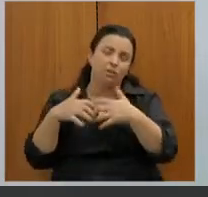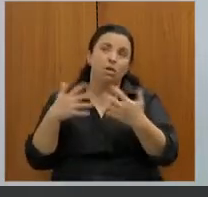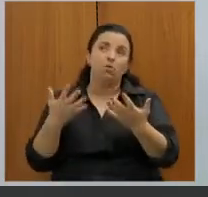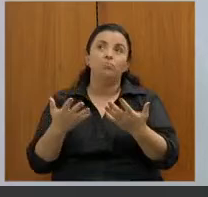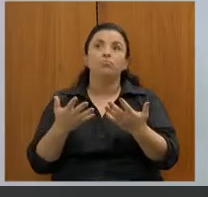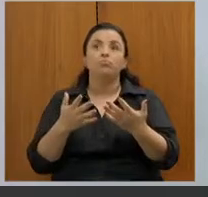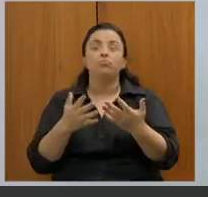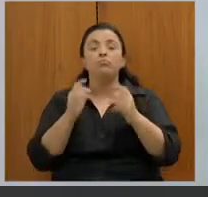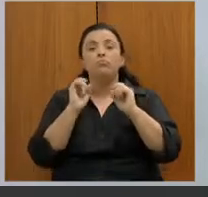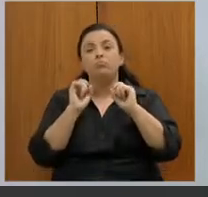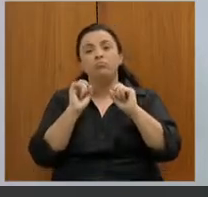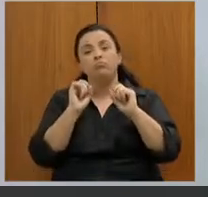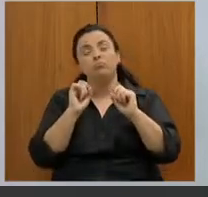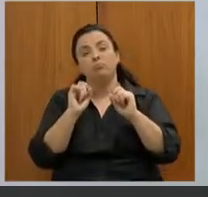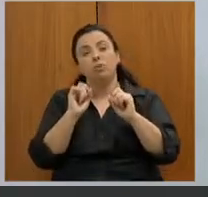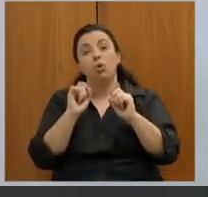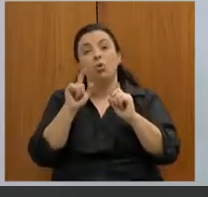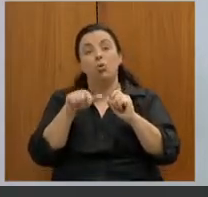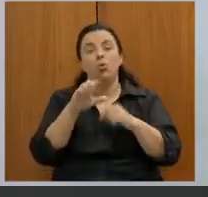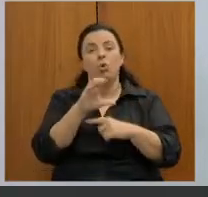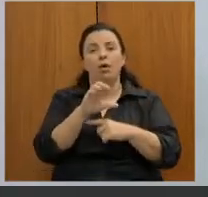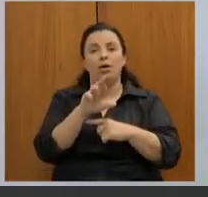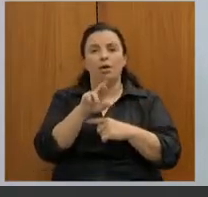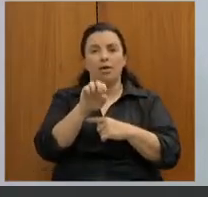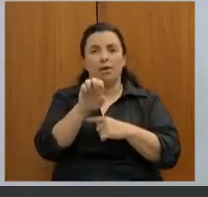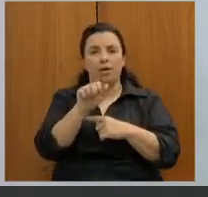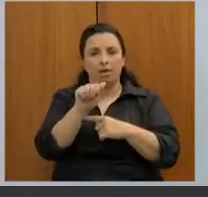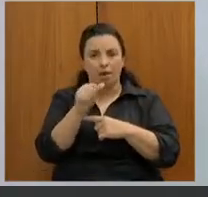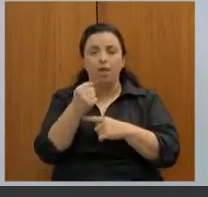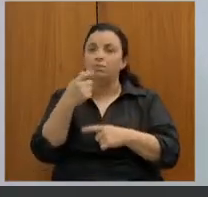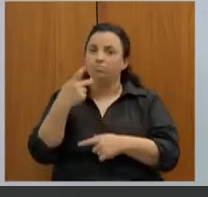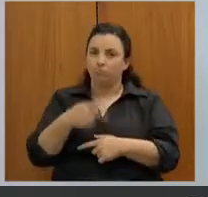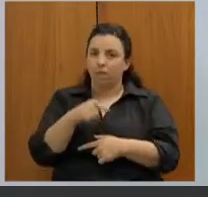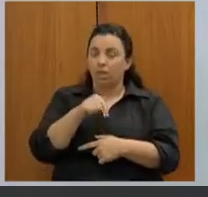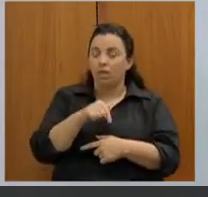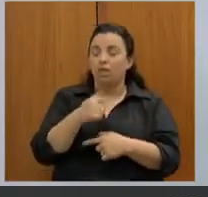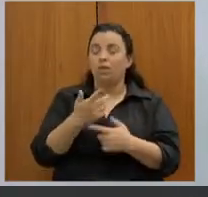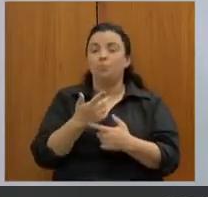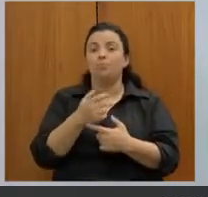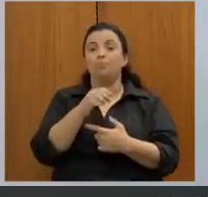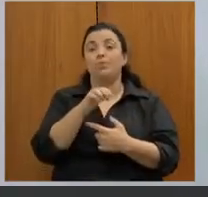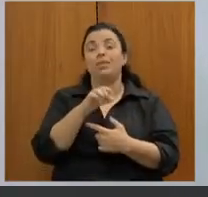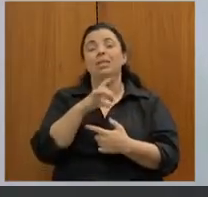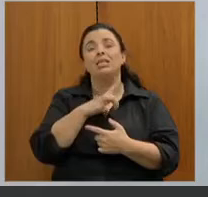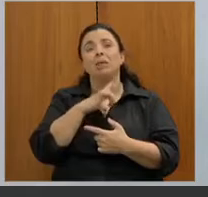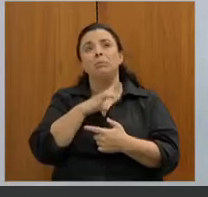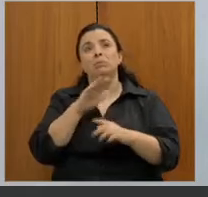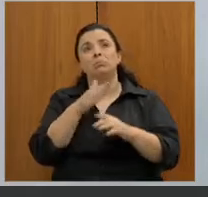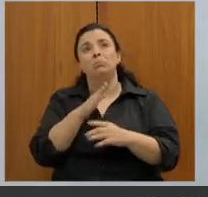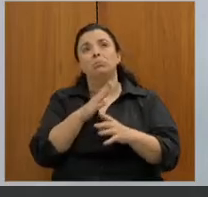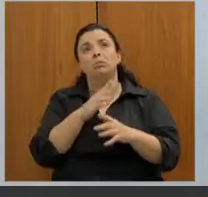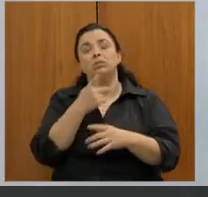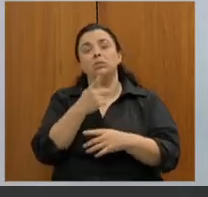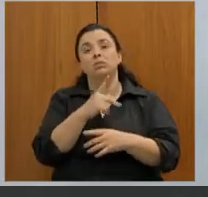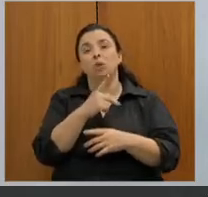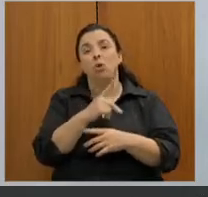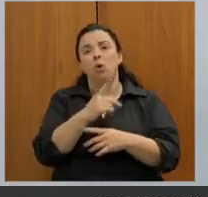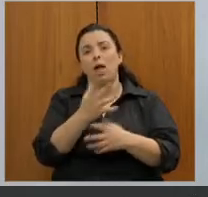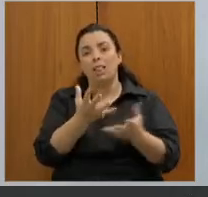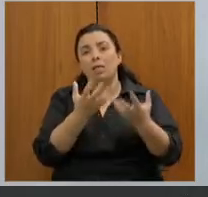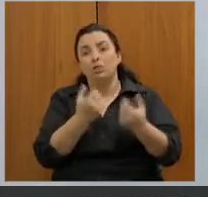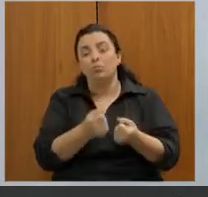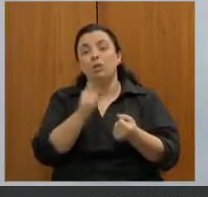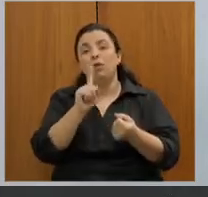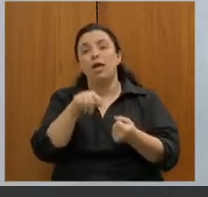é o creas aqui de Carmo do Paranaíba noventa porcento do seu público são